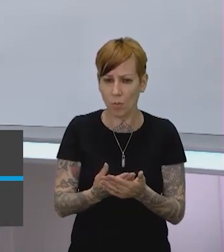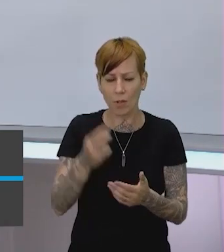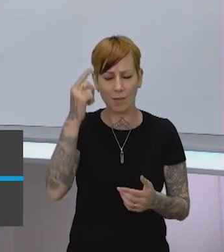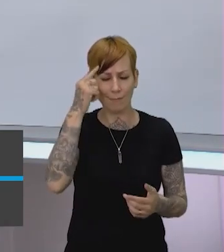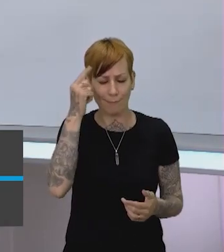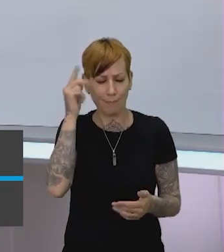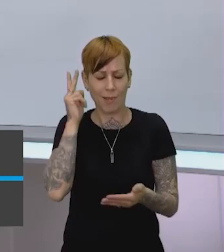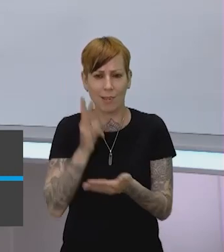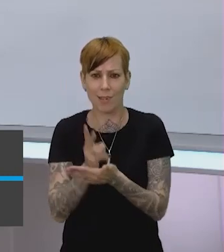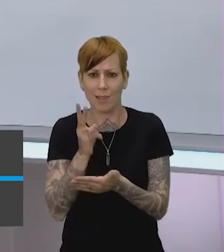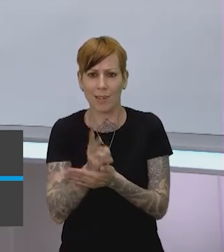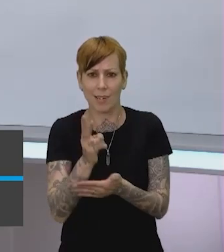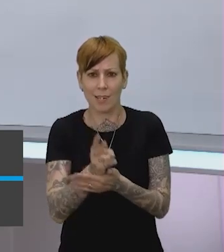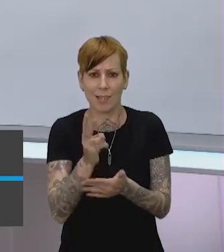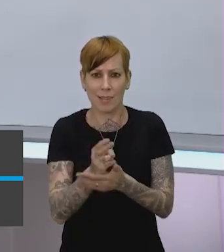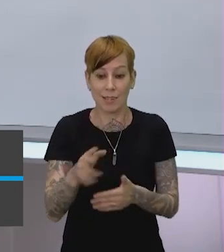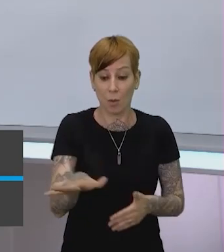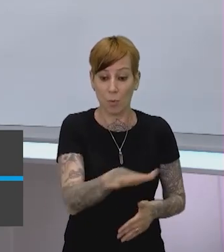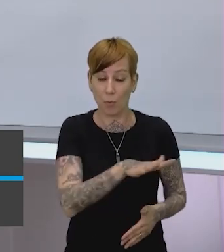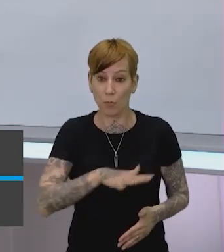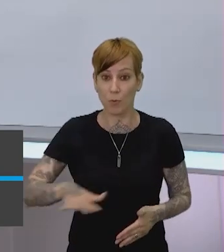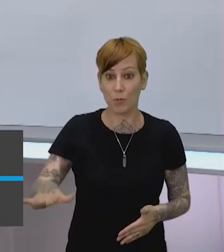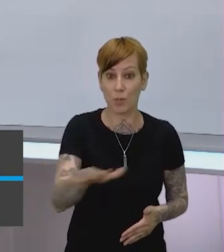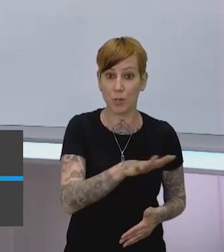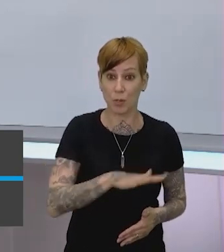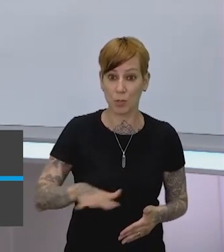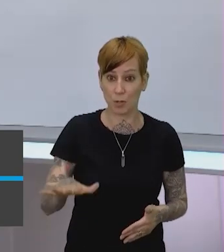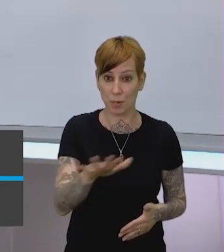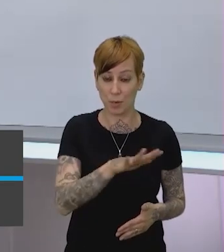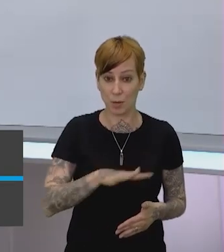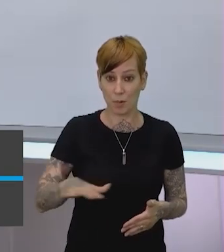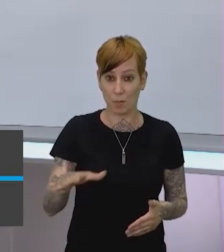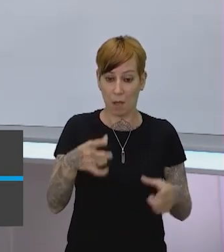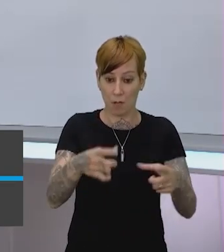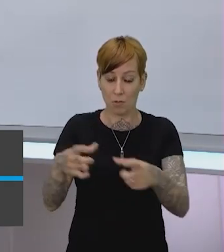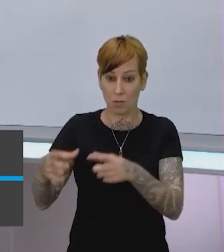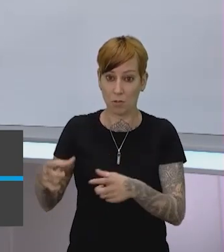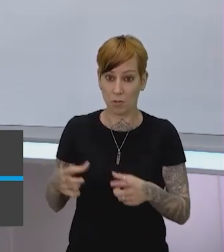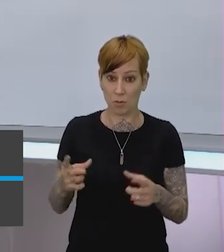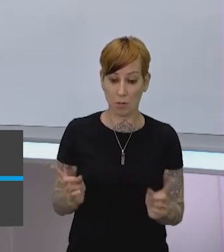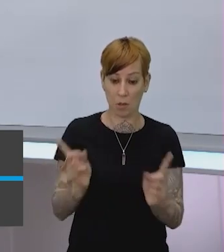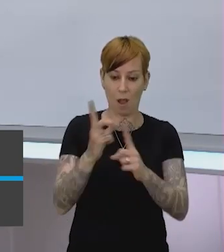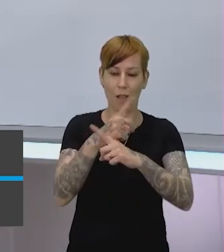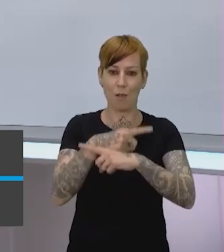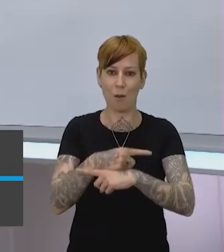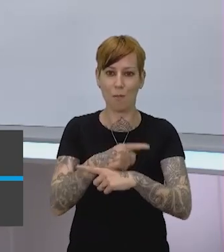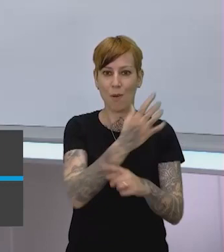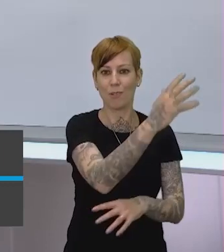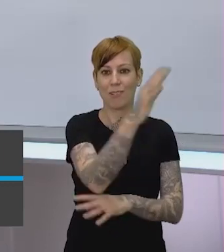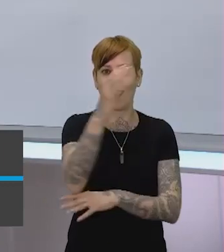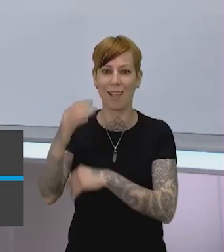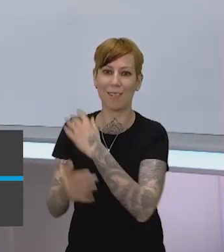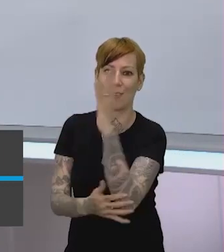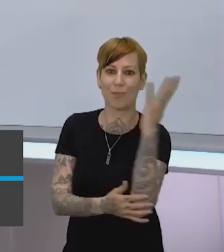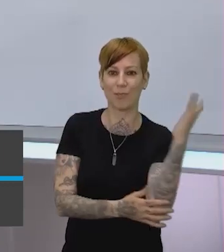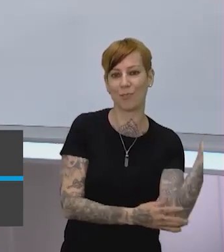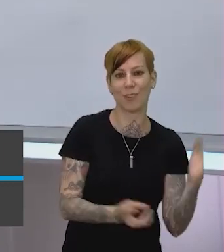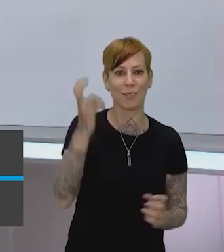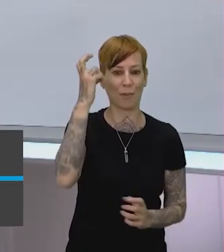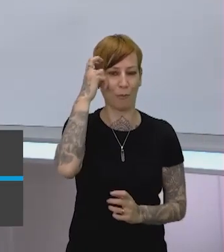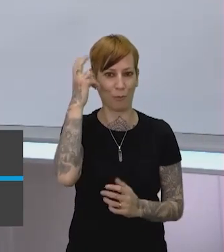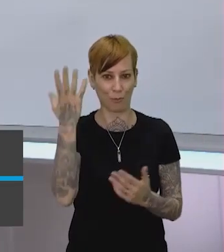condicionados a pensar o espaço físico em oposição, né, a natureza em oposição à